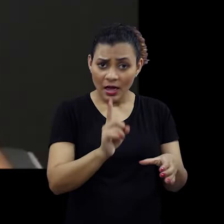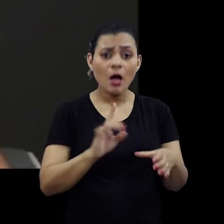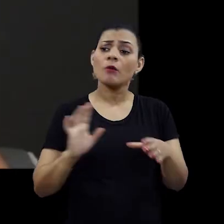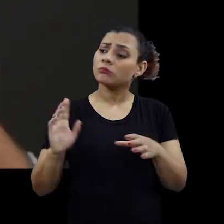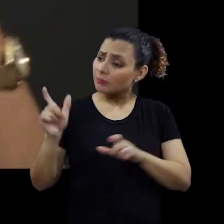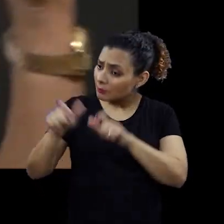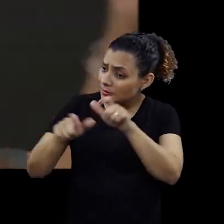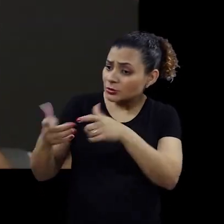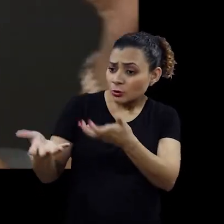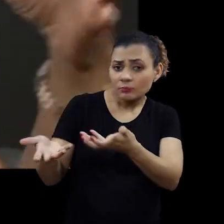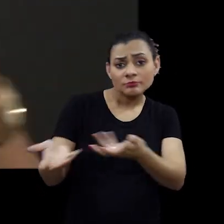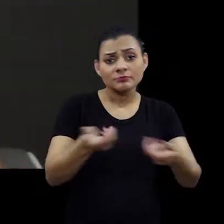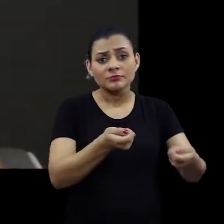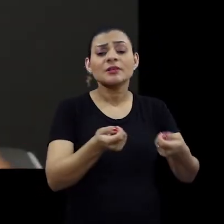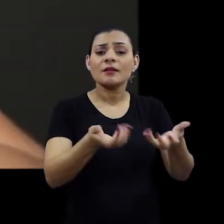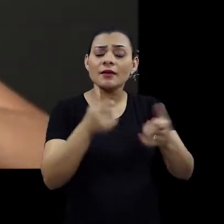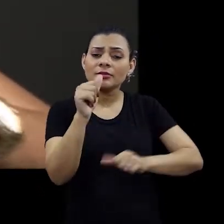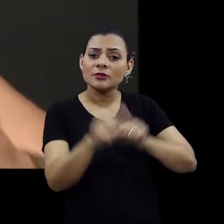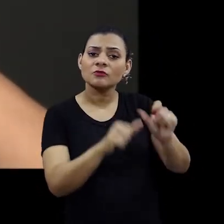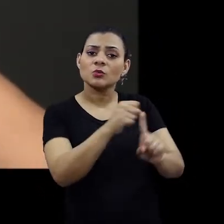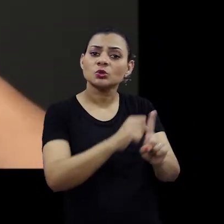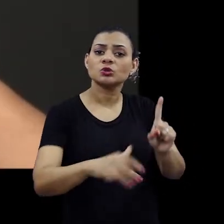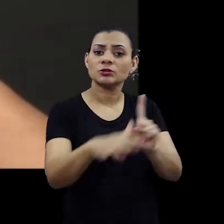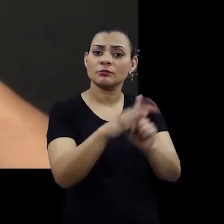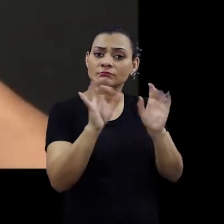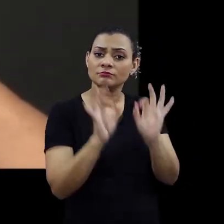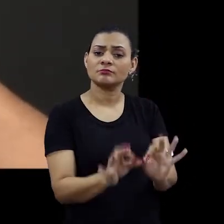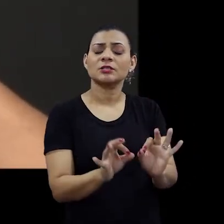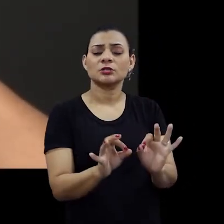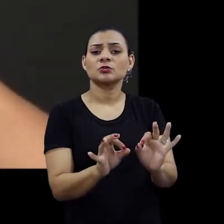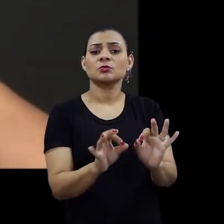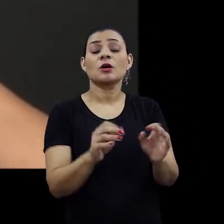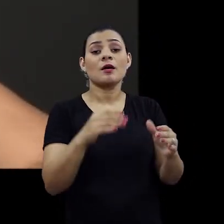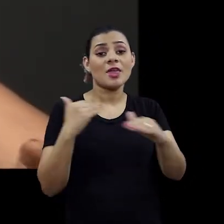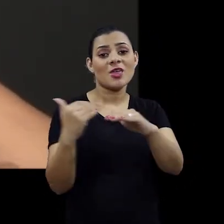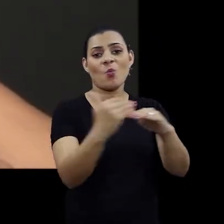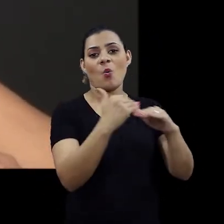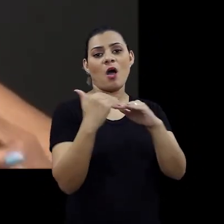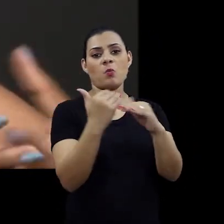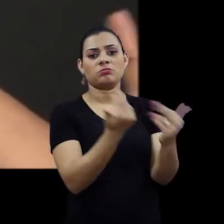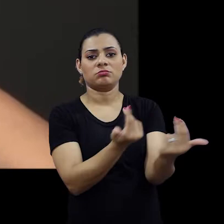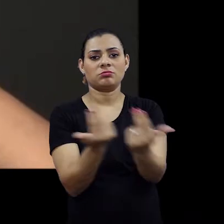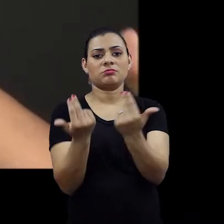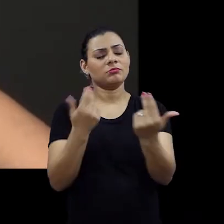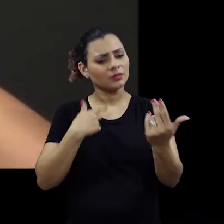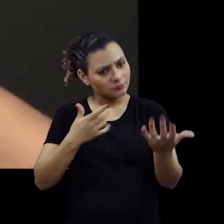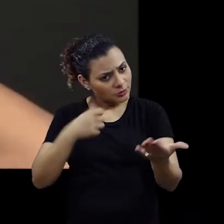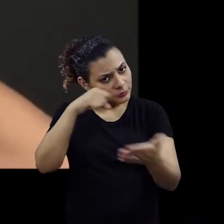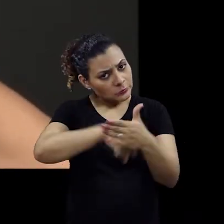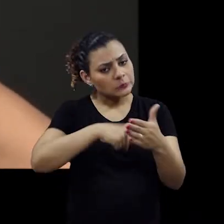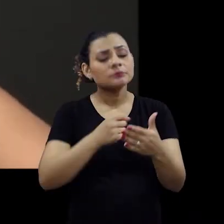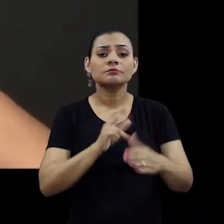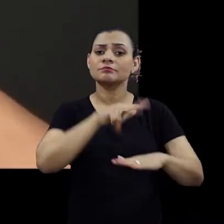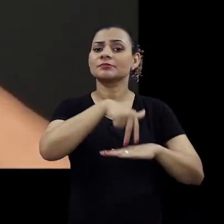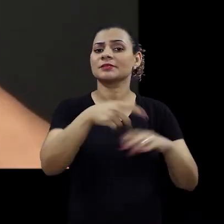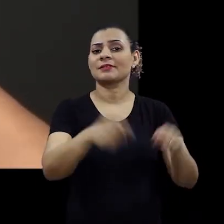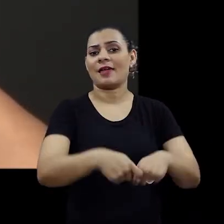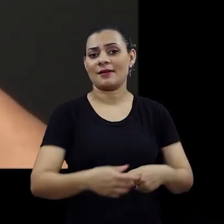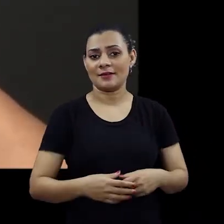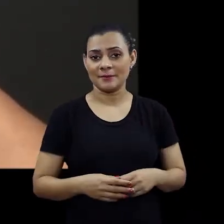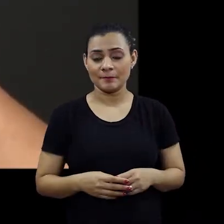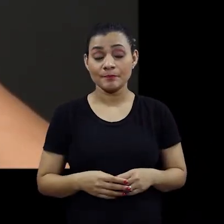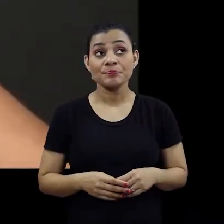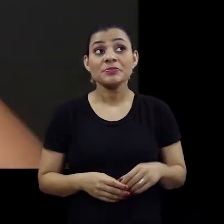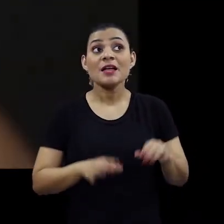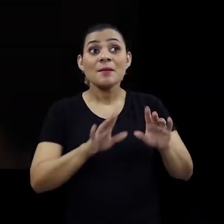voz. Não, toda pessoa que quisesse uma transformação social de fato e lutasse pela igualdade tinha voz lá